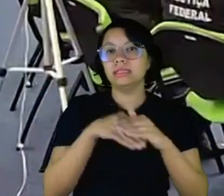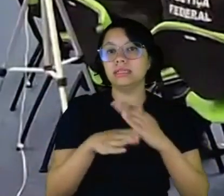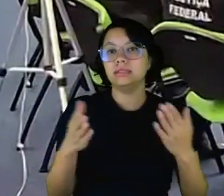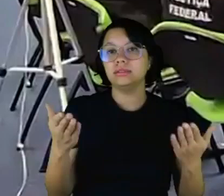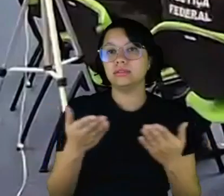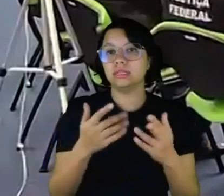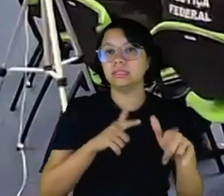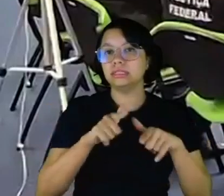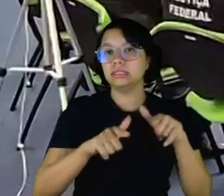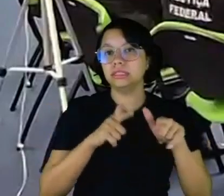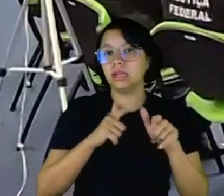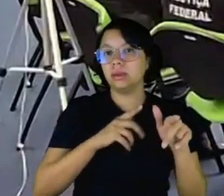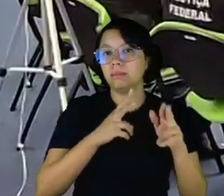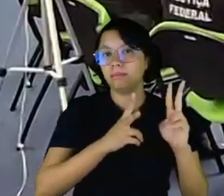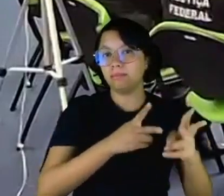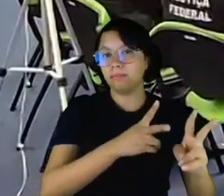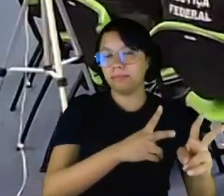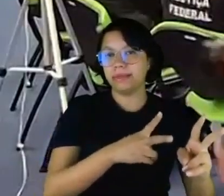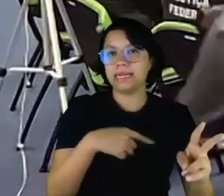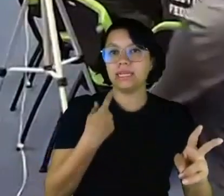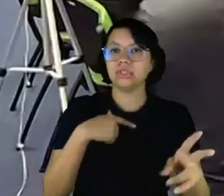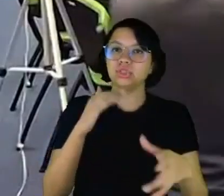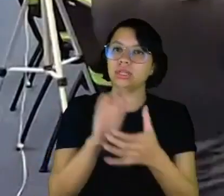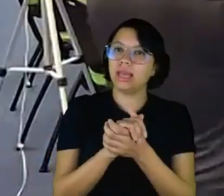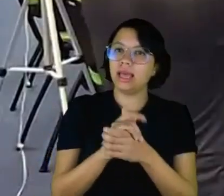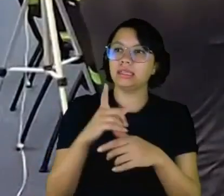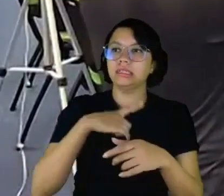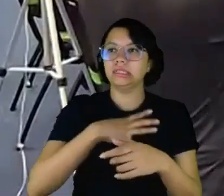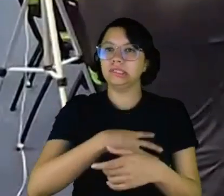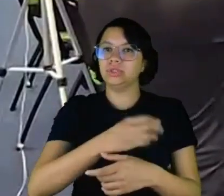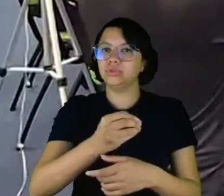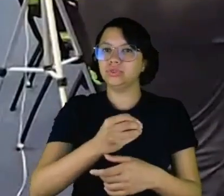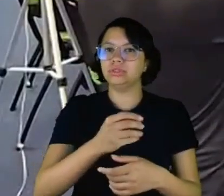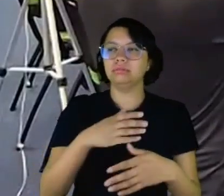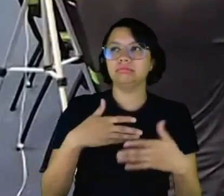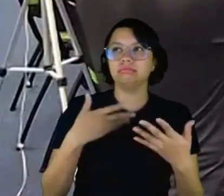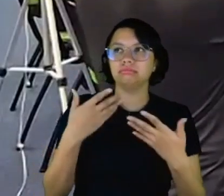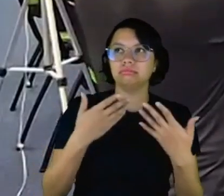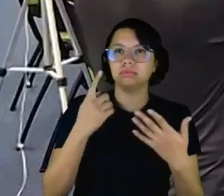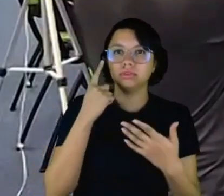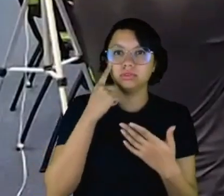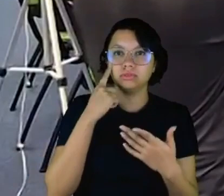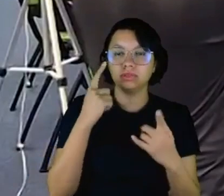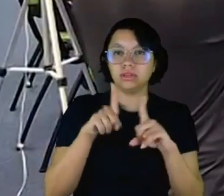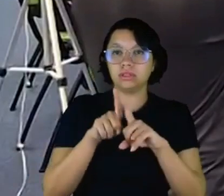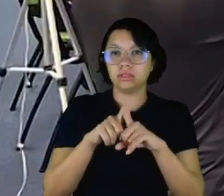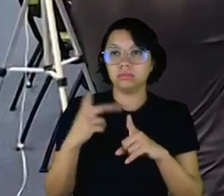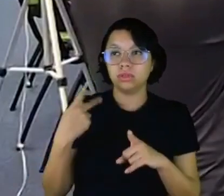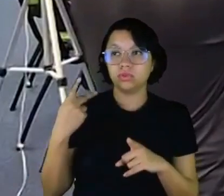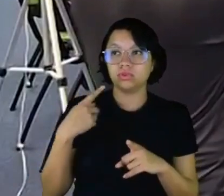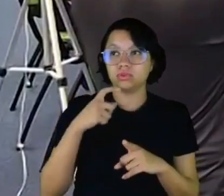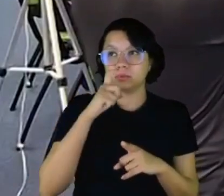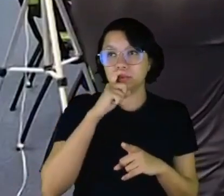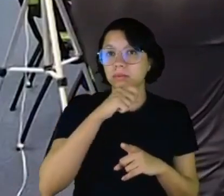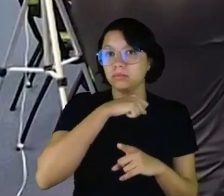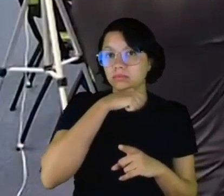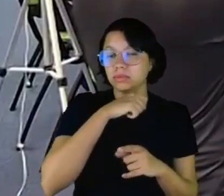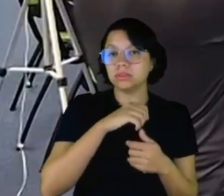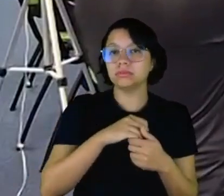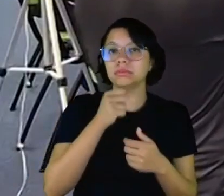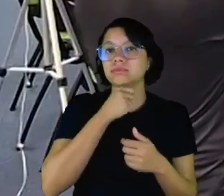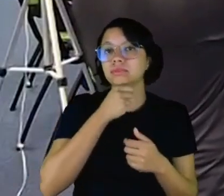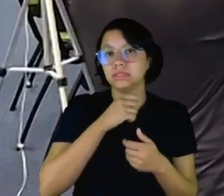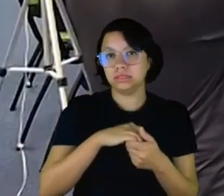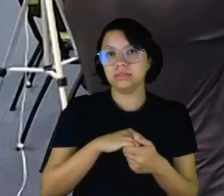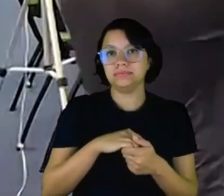carreira aqui que a gente acaba casando, tendo filho, e vendo também os nossos pais